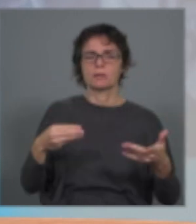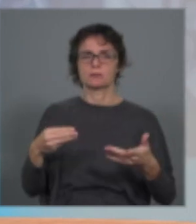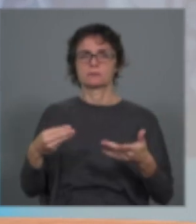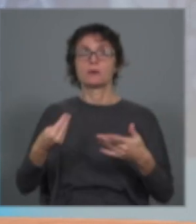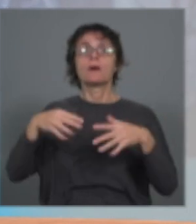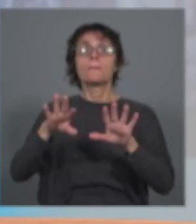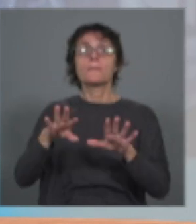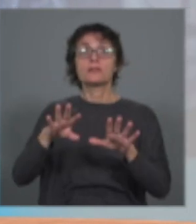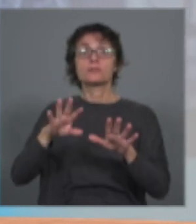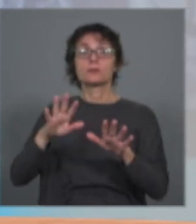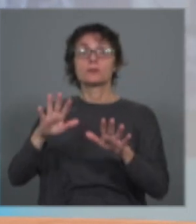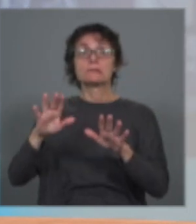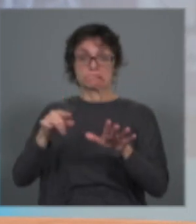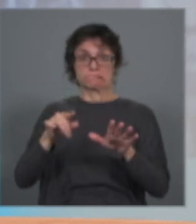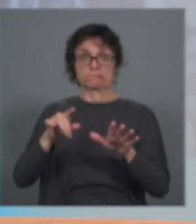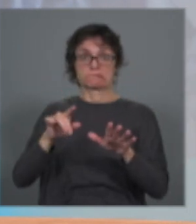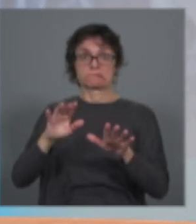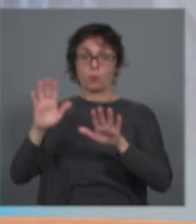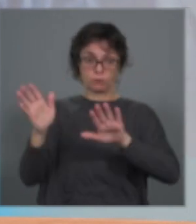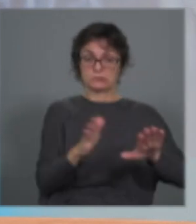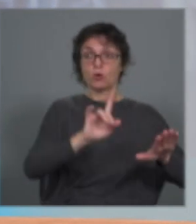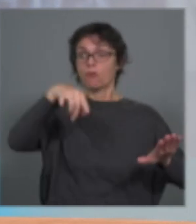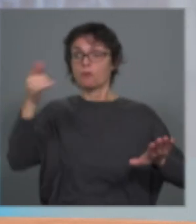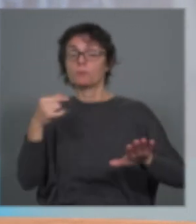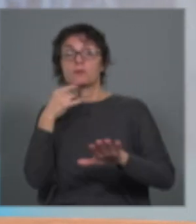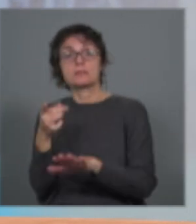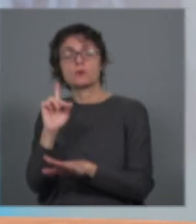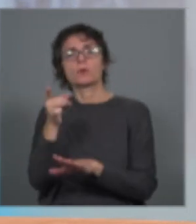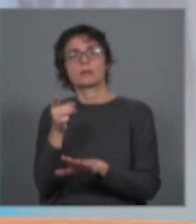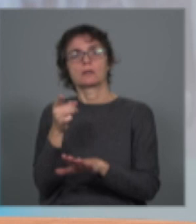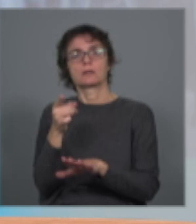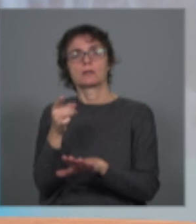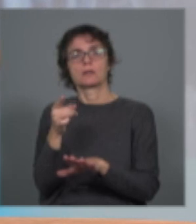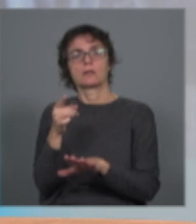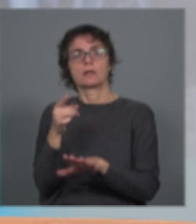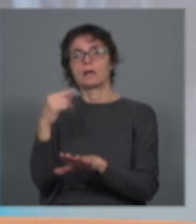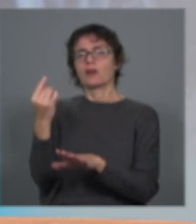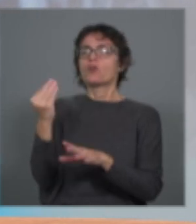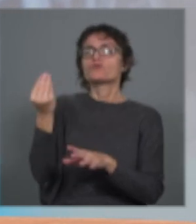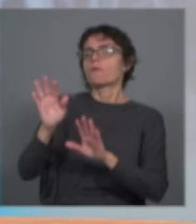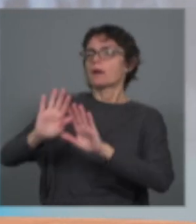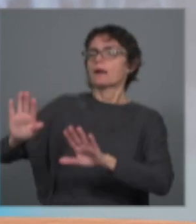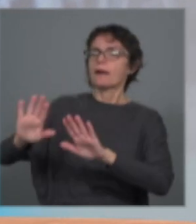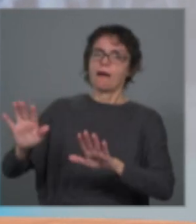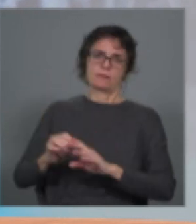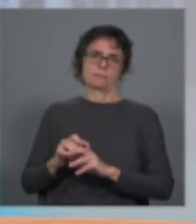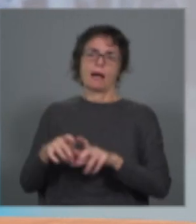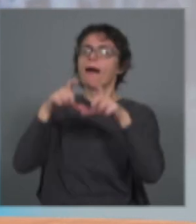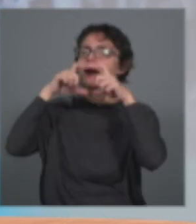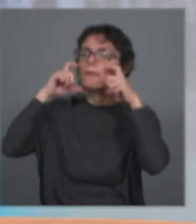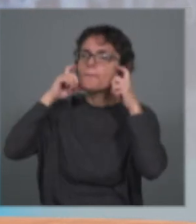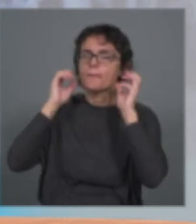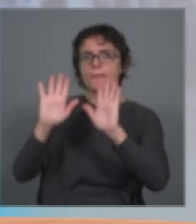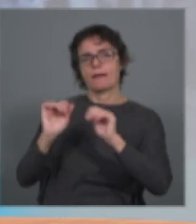aos jovens para deixarem de ser rebeldes, deixarem de ser irreverentes. Usem lá a mascarazinha, não